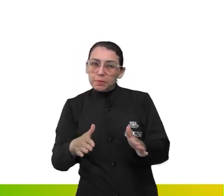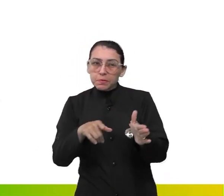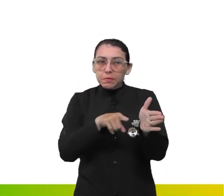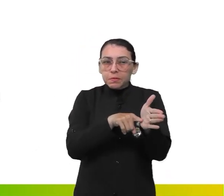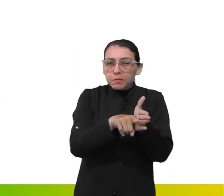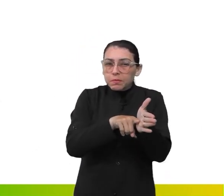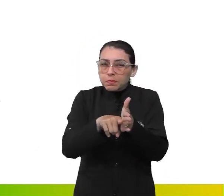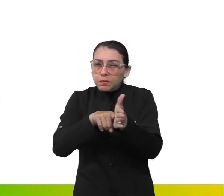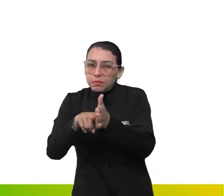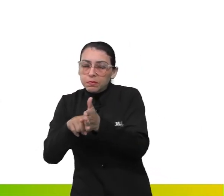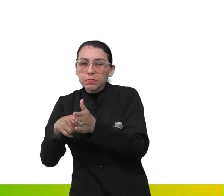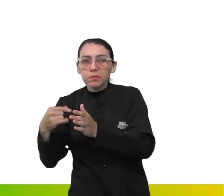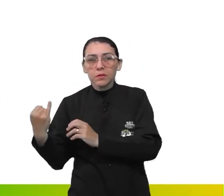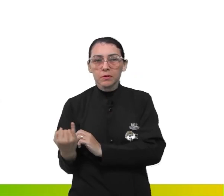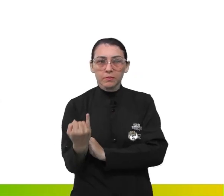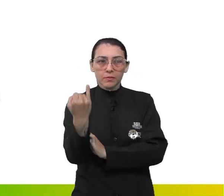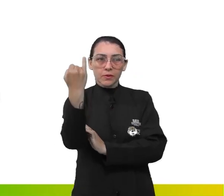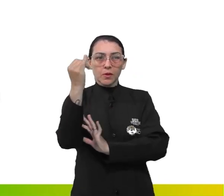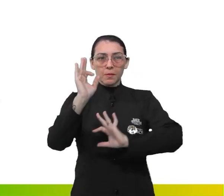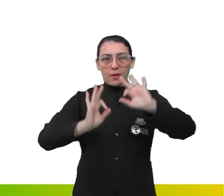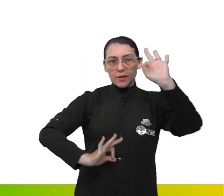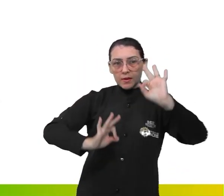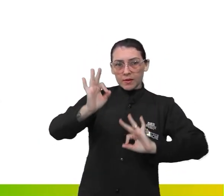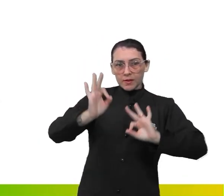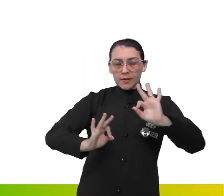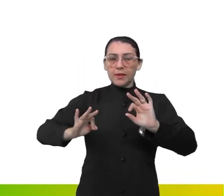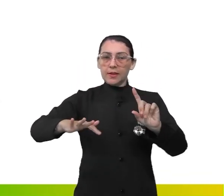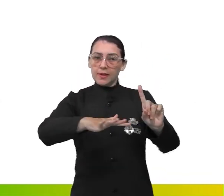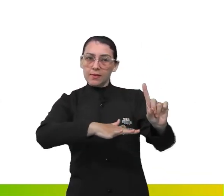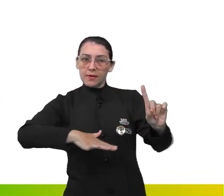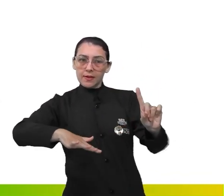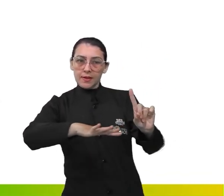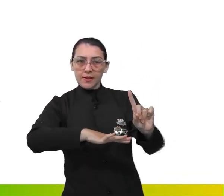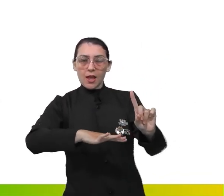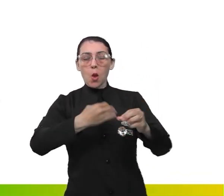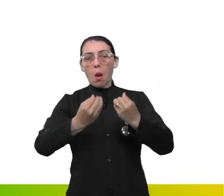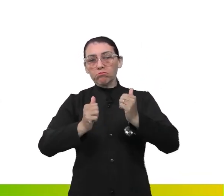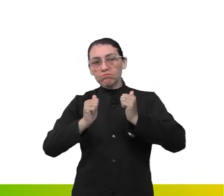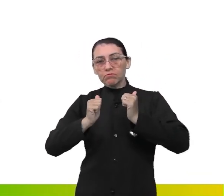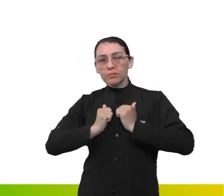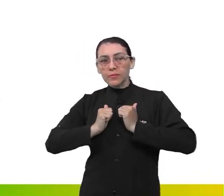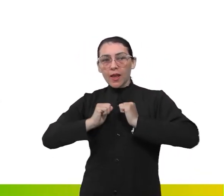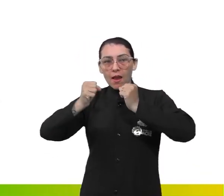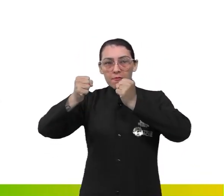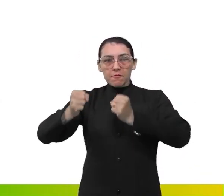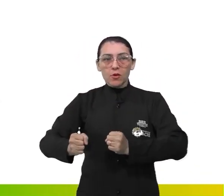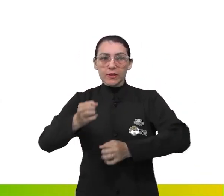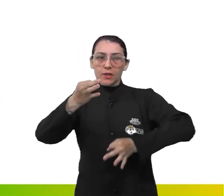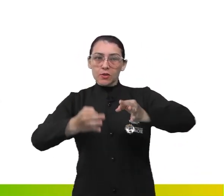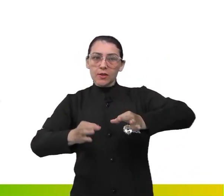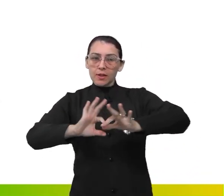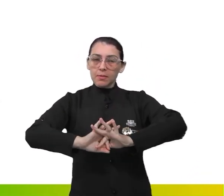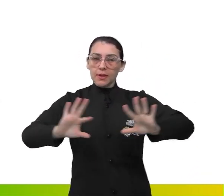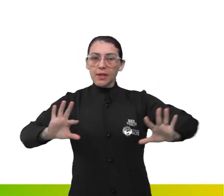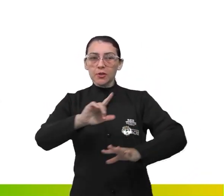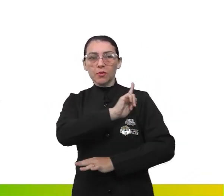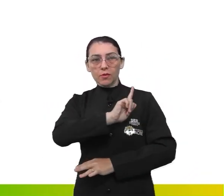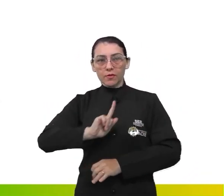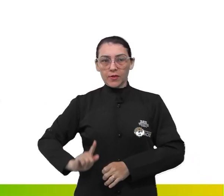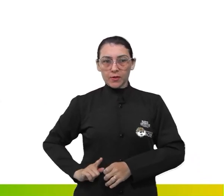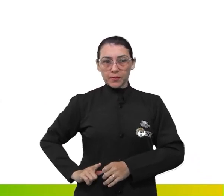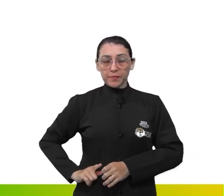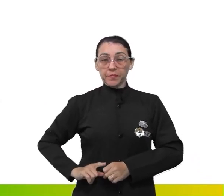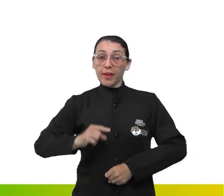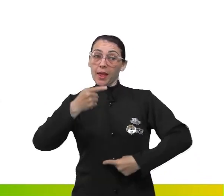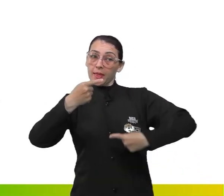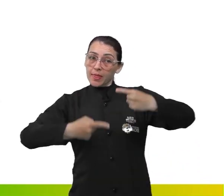questões fundamentais sobre a organização e funcionamento da sociedade, o poder, a justiça, a liberdade e o